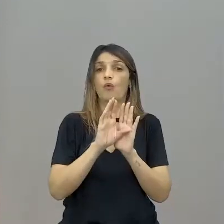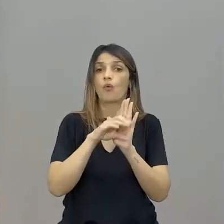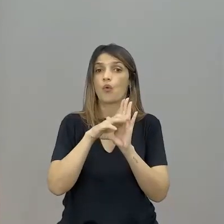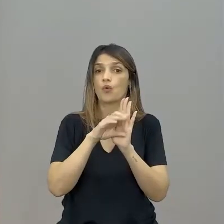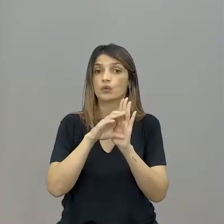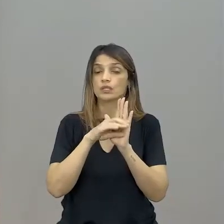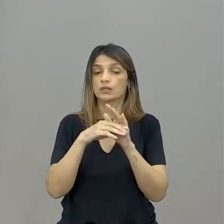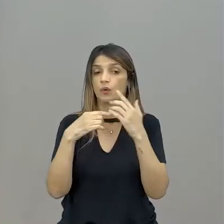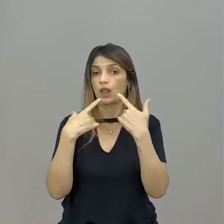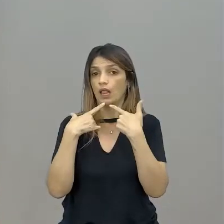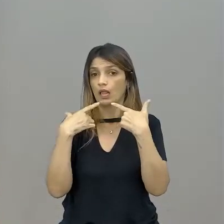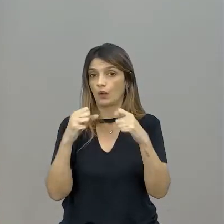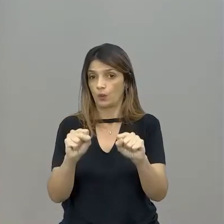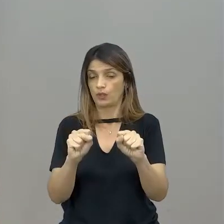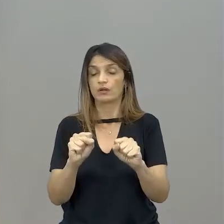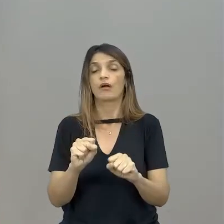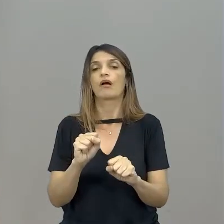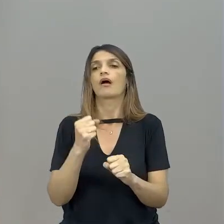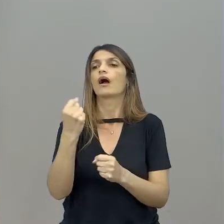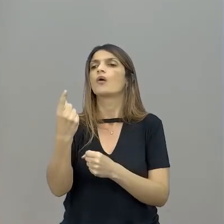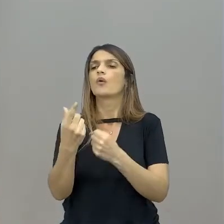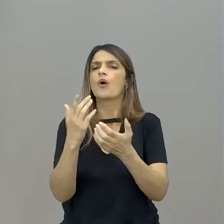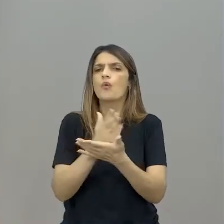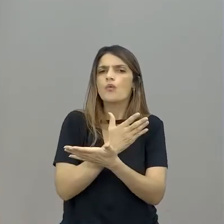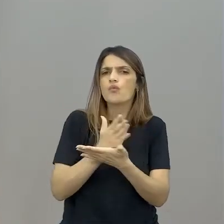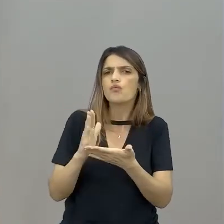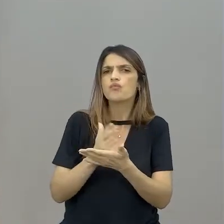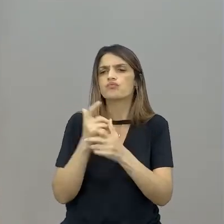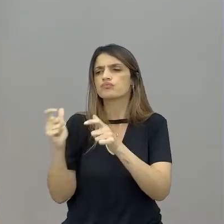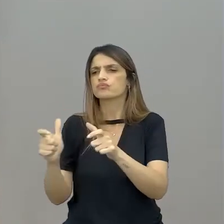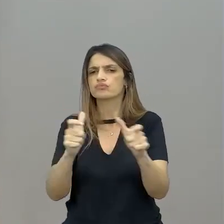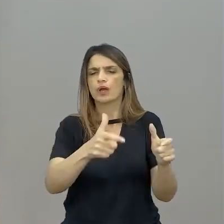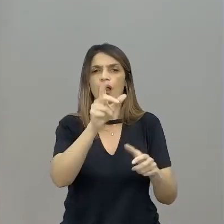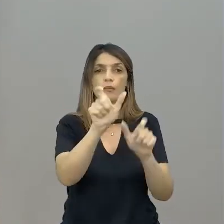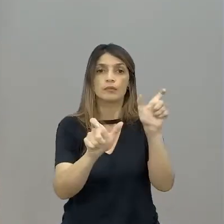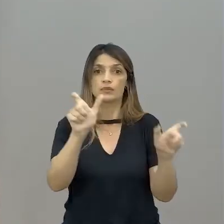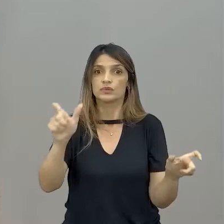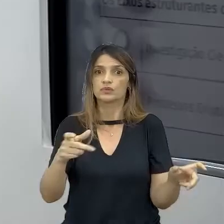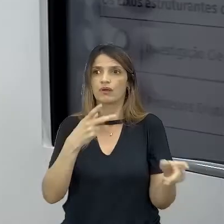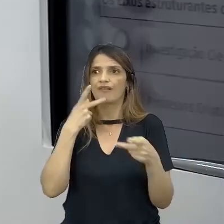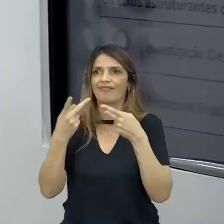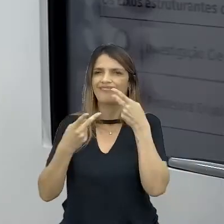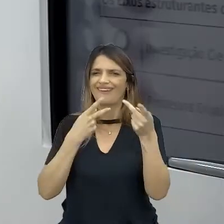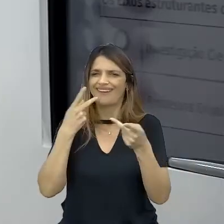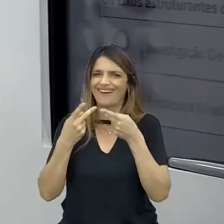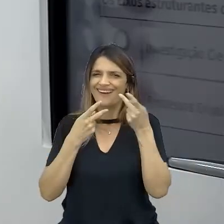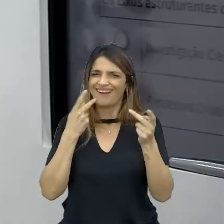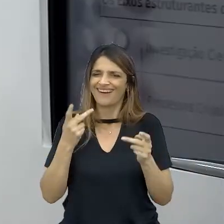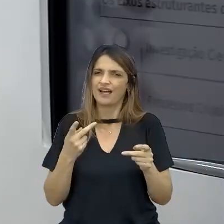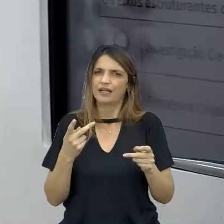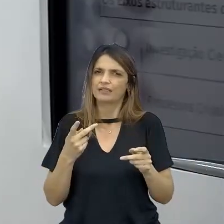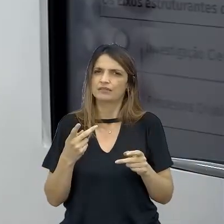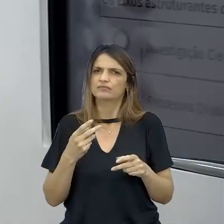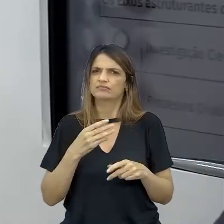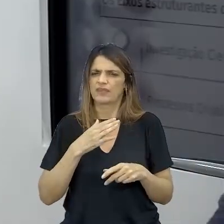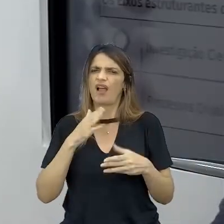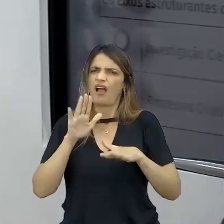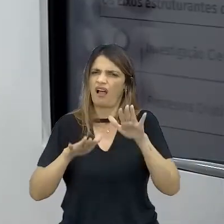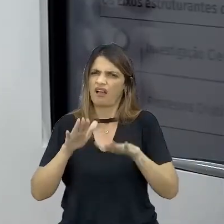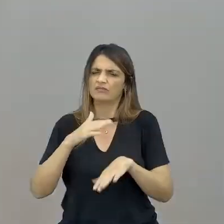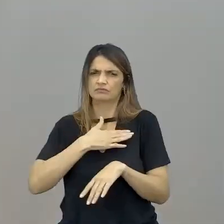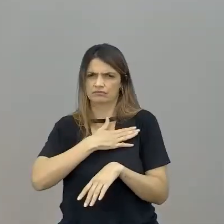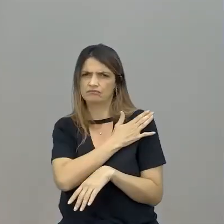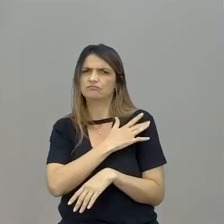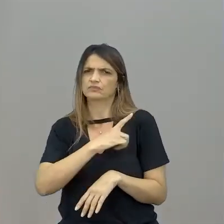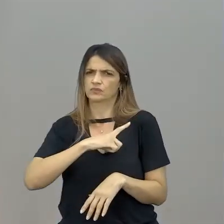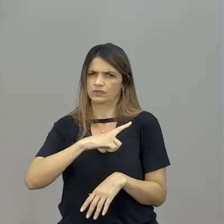que alguns lugares, né, a forma como as pessoas falam em alguns lugares geralmente sofre um certo preconceito, Sim. né? E